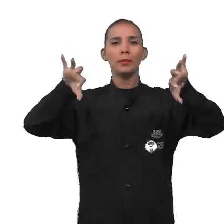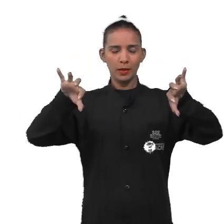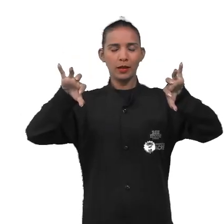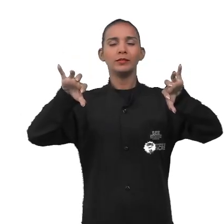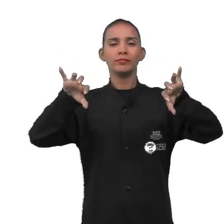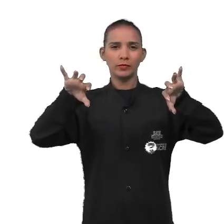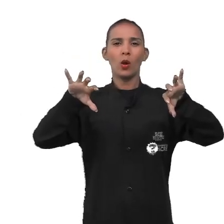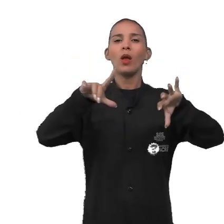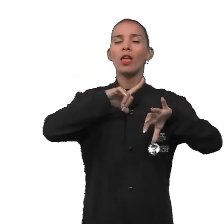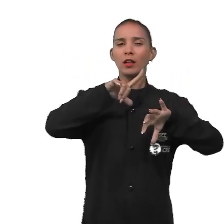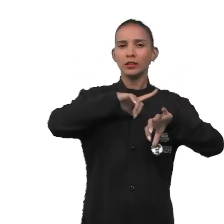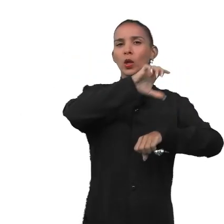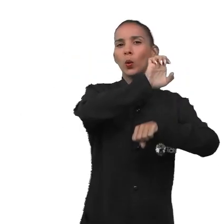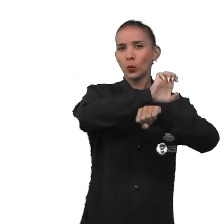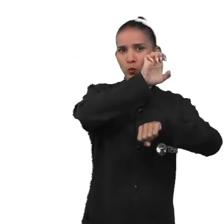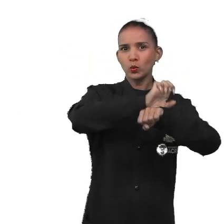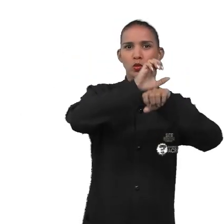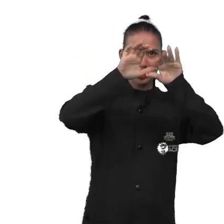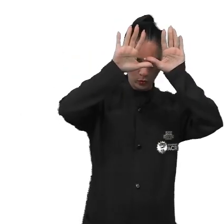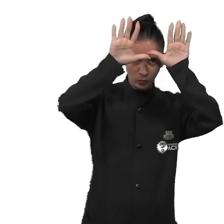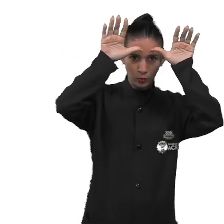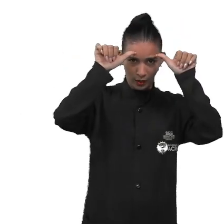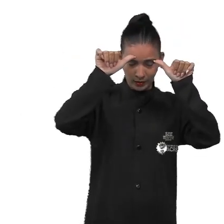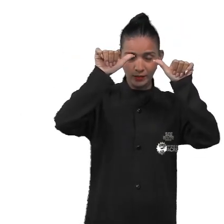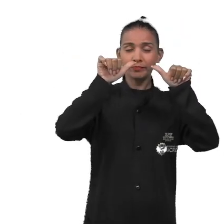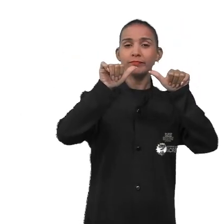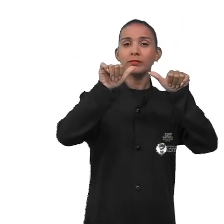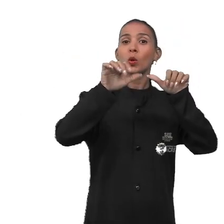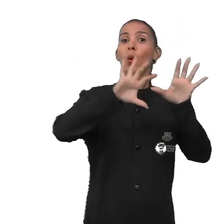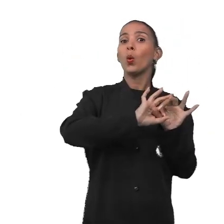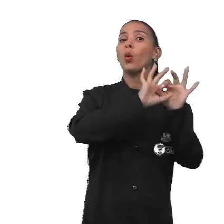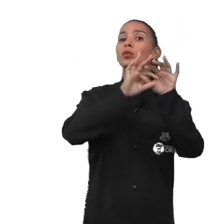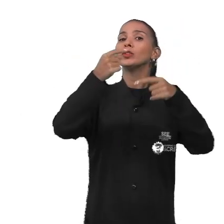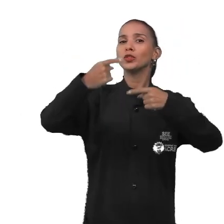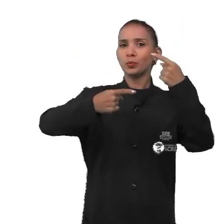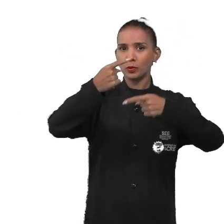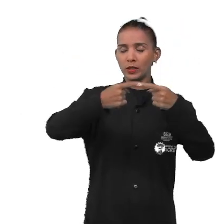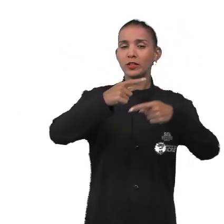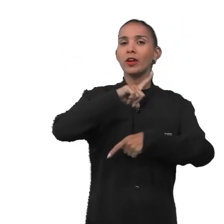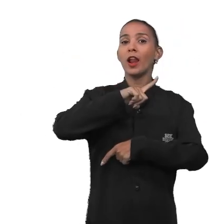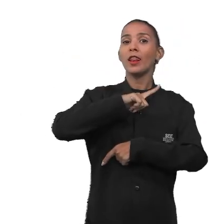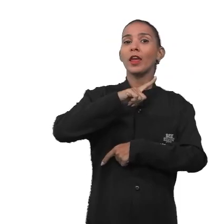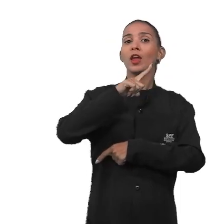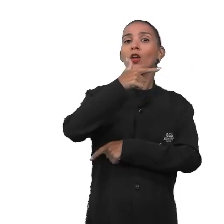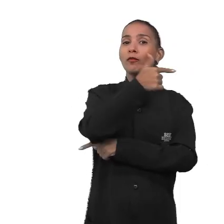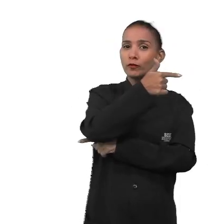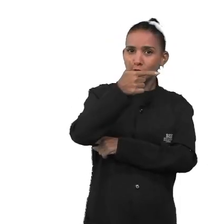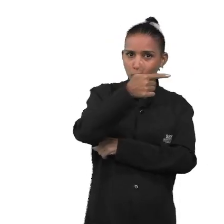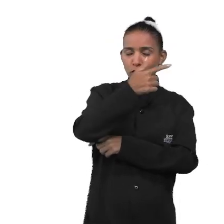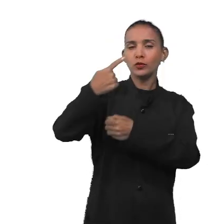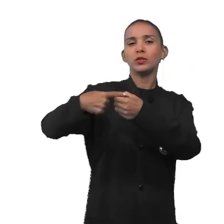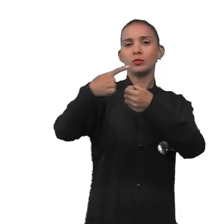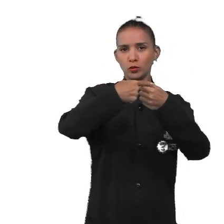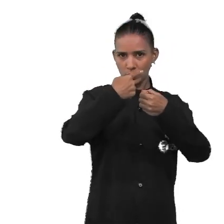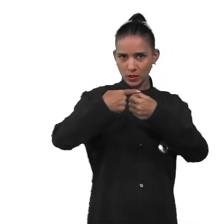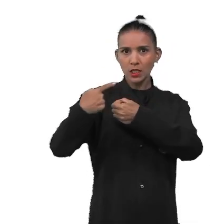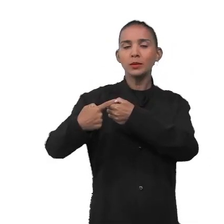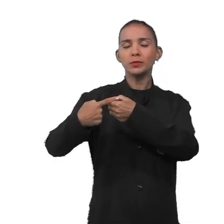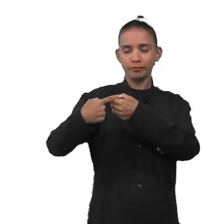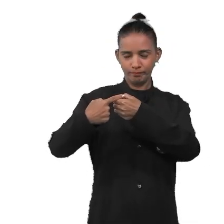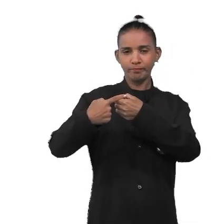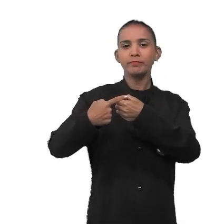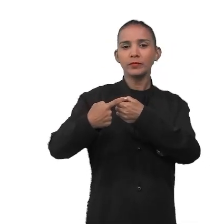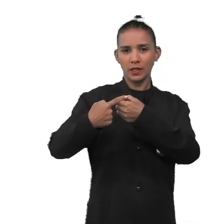do Acre é constituído politicamente de 22 municípios. Então, como eu falei, para